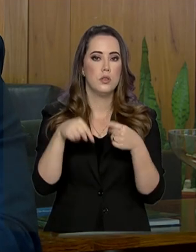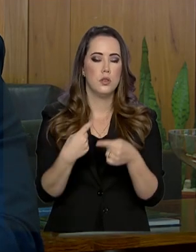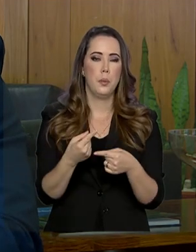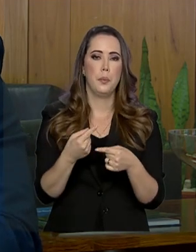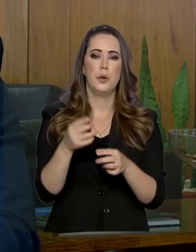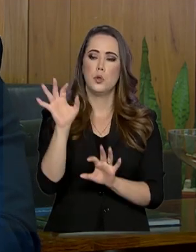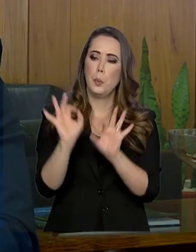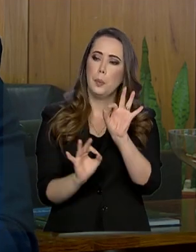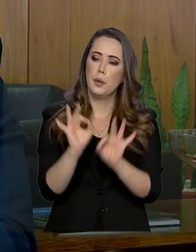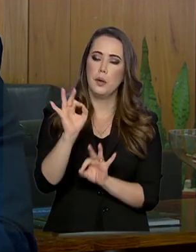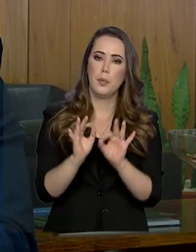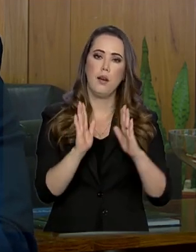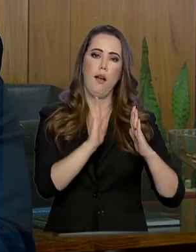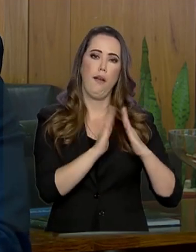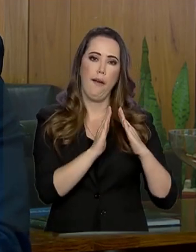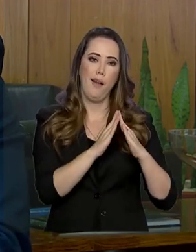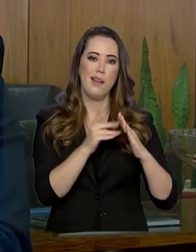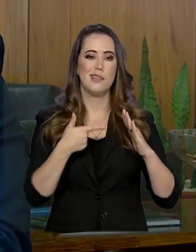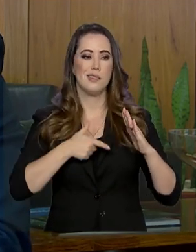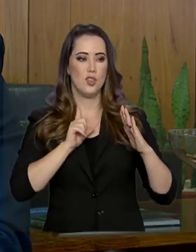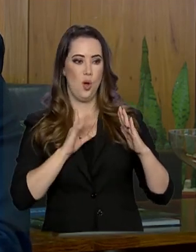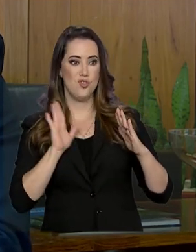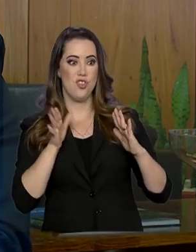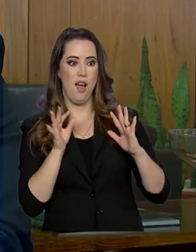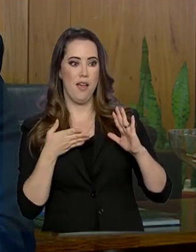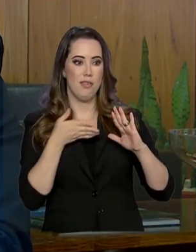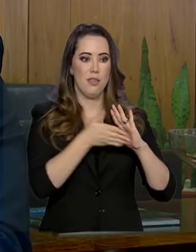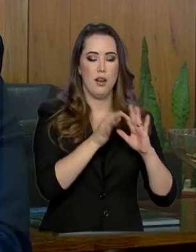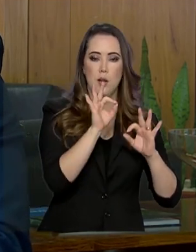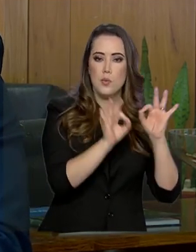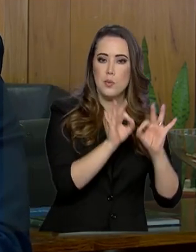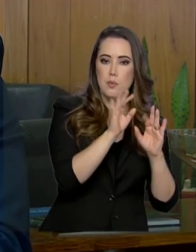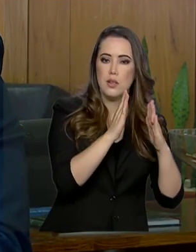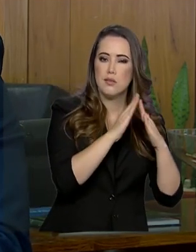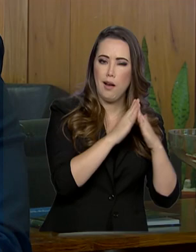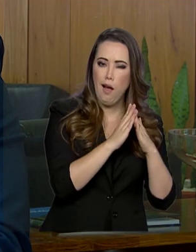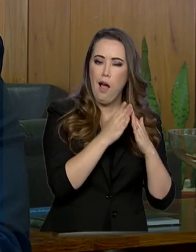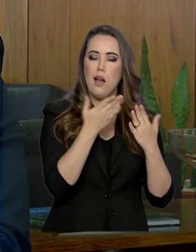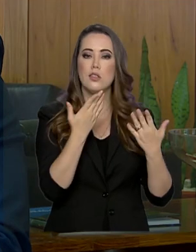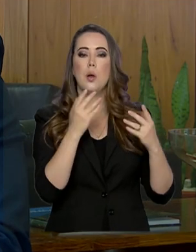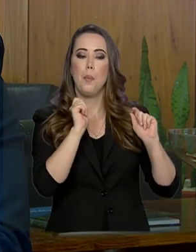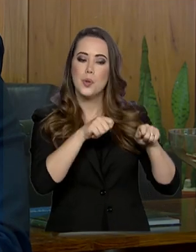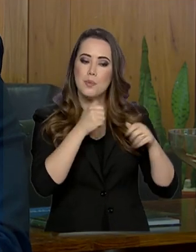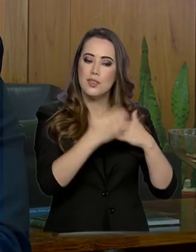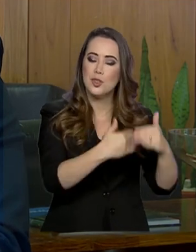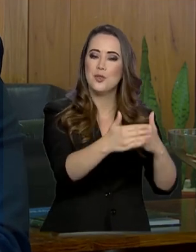casa estar um pouco mais arrumada quando nós chegamos, nos dá a possibilidade de fazer grandes avanços aqui.